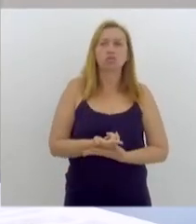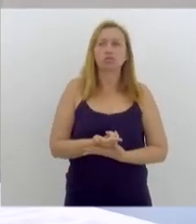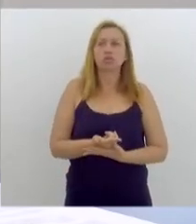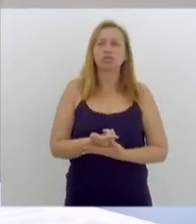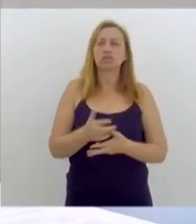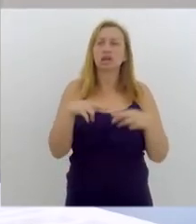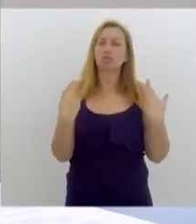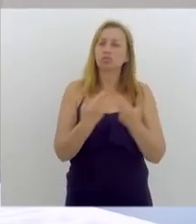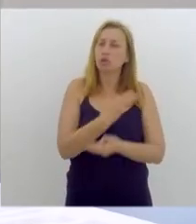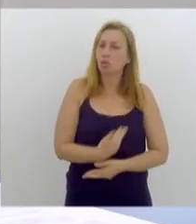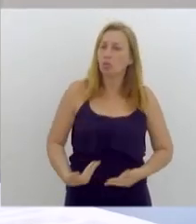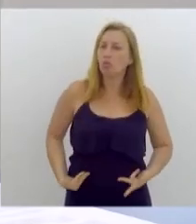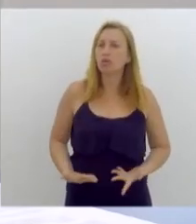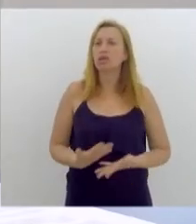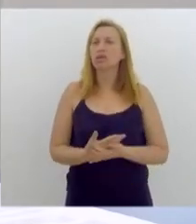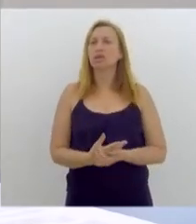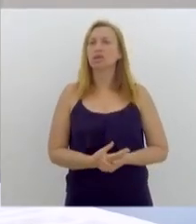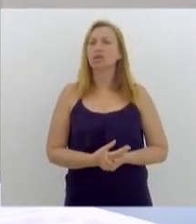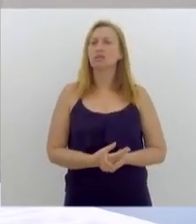audiência pública